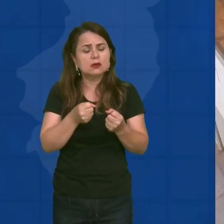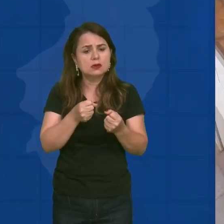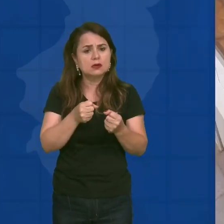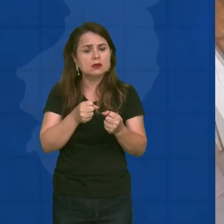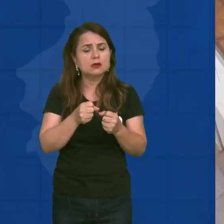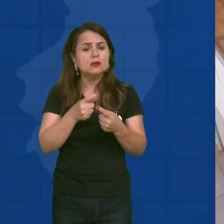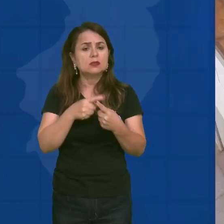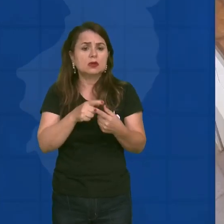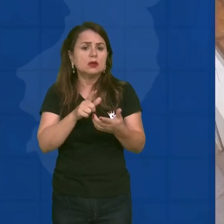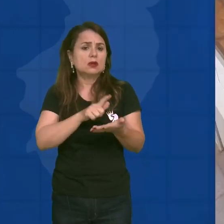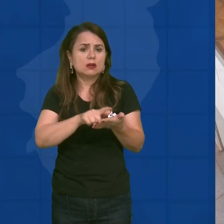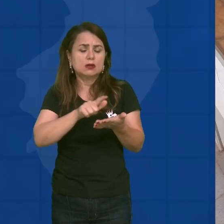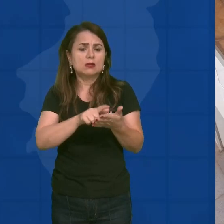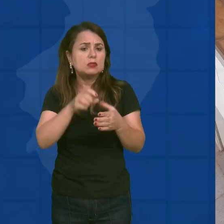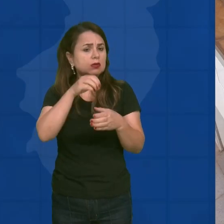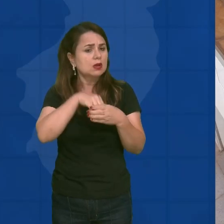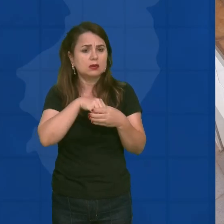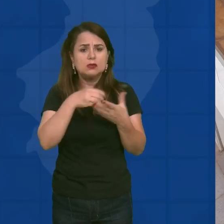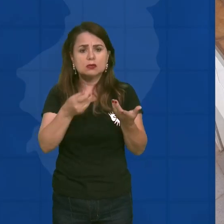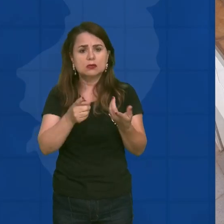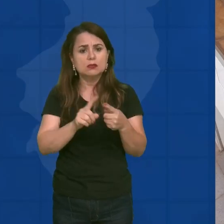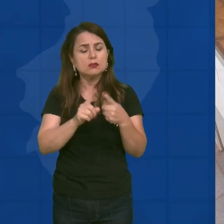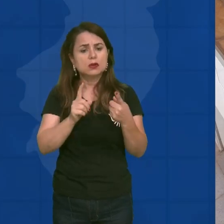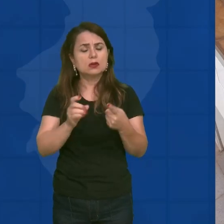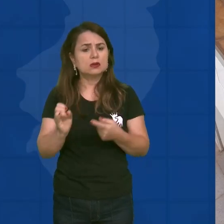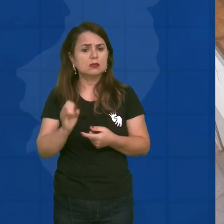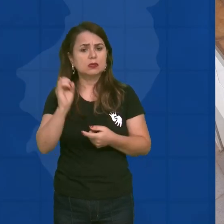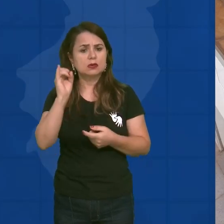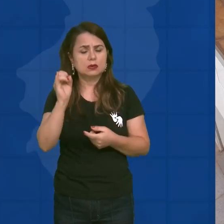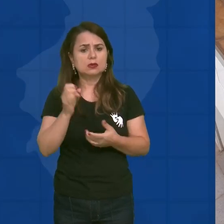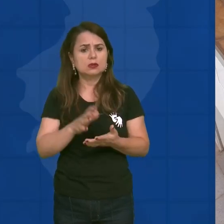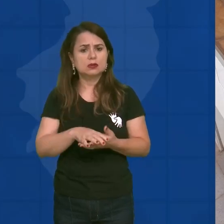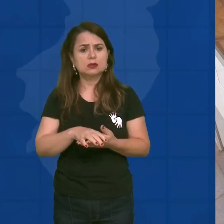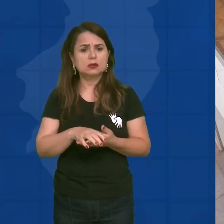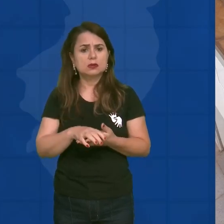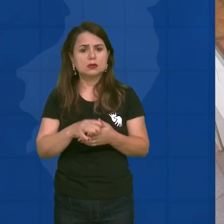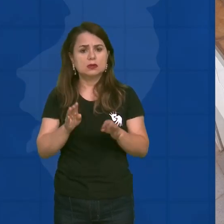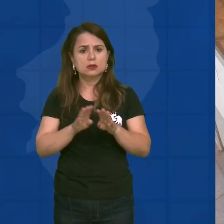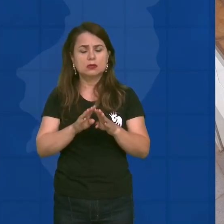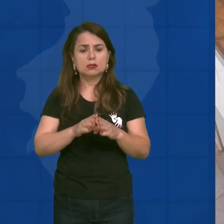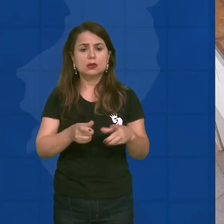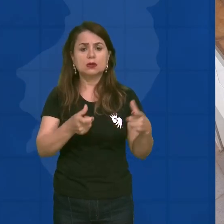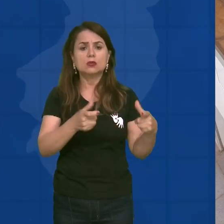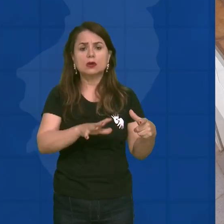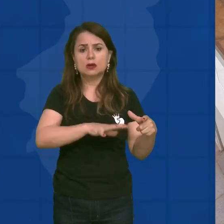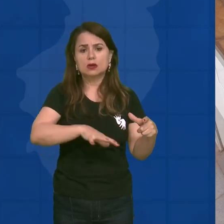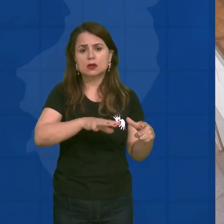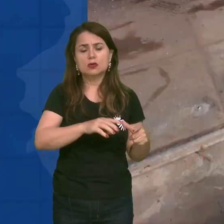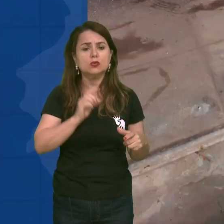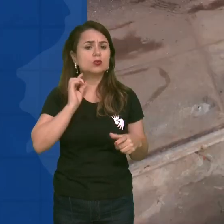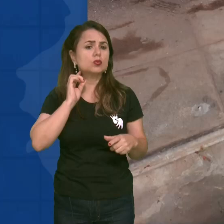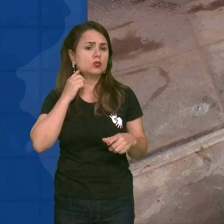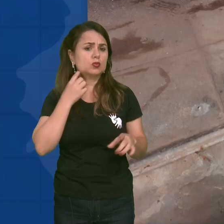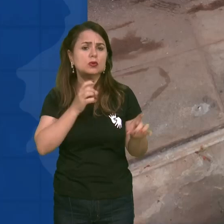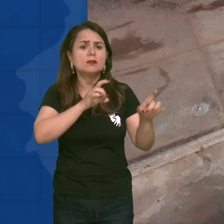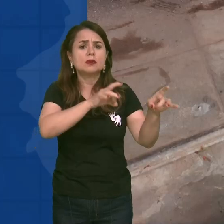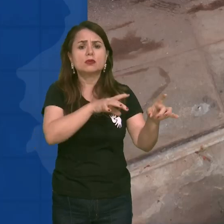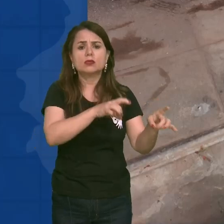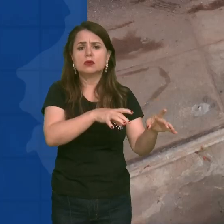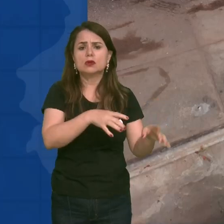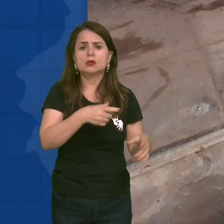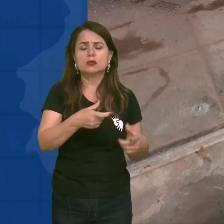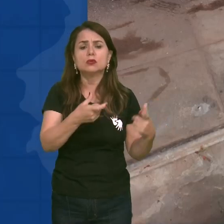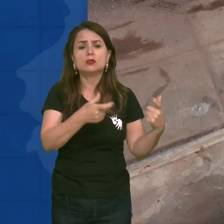acesso a água potável Então por ser tão importante para o distrito que já não aguenta mais o abandono dessa fonte